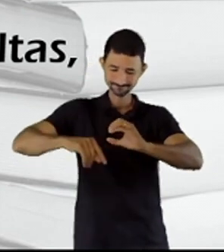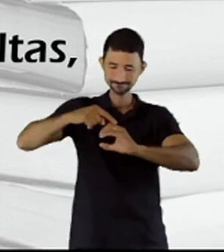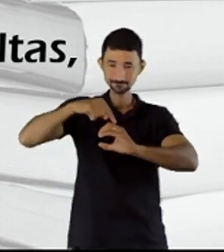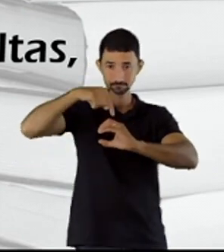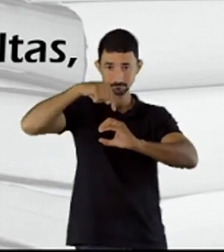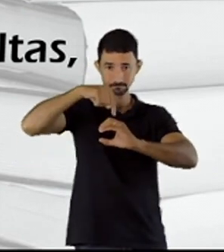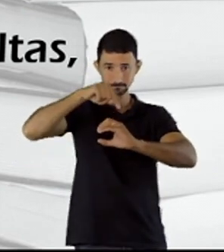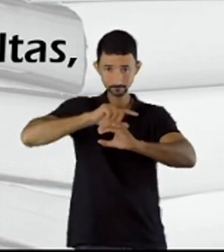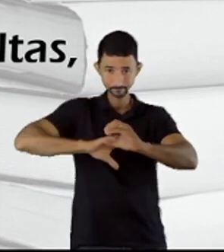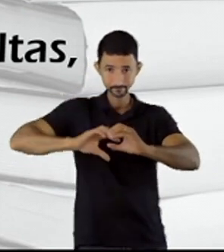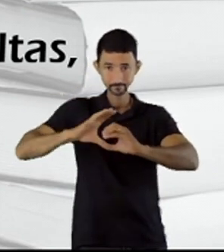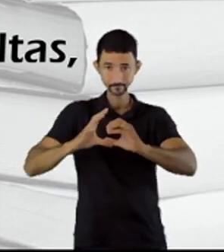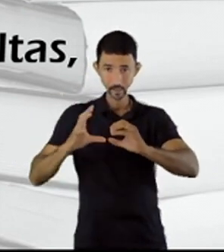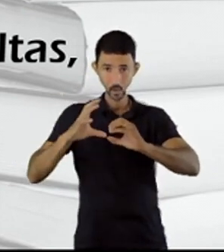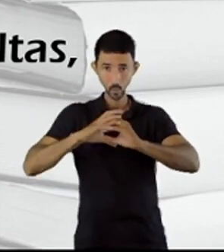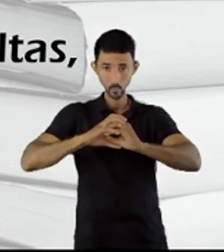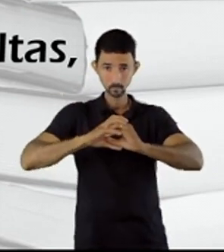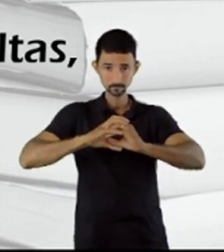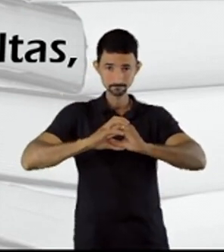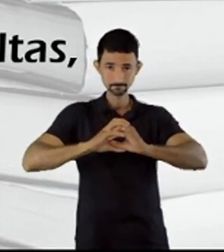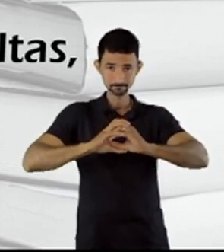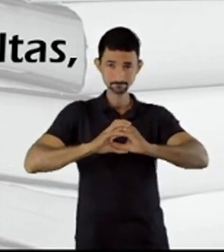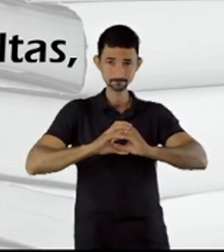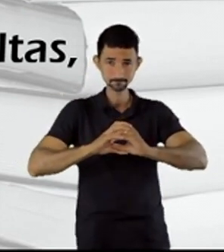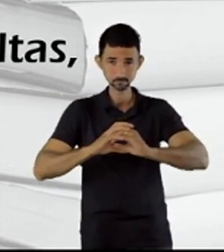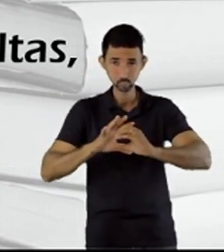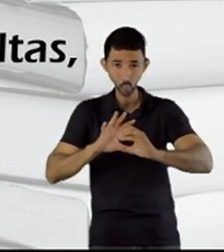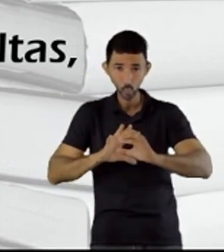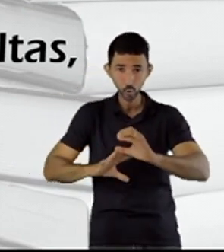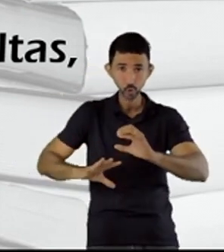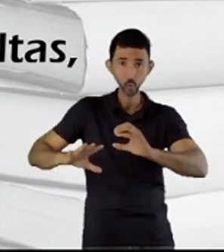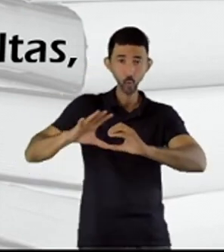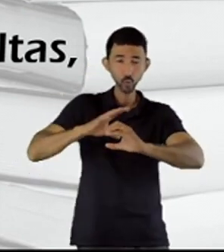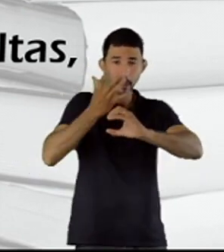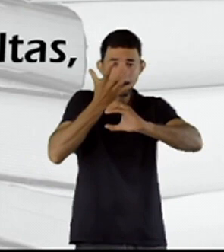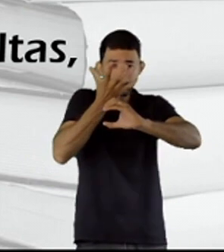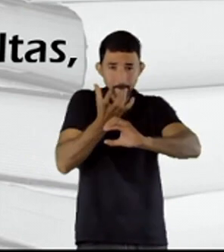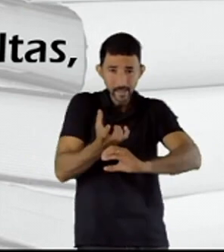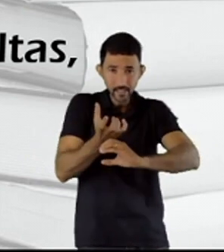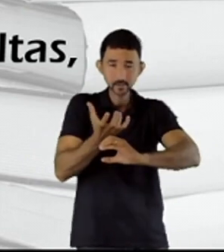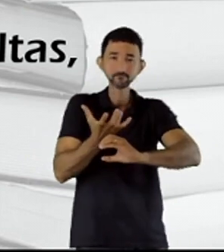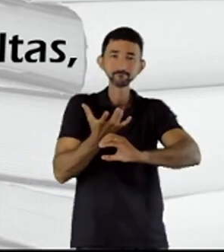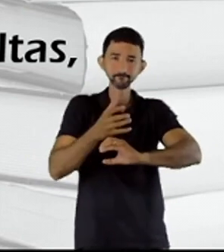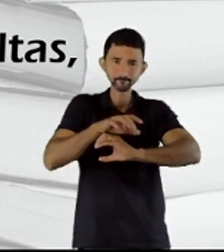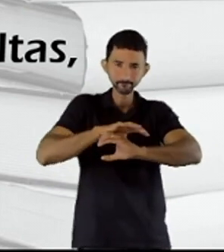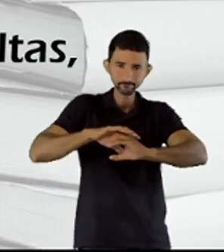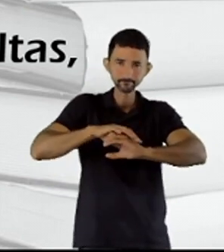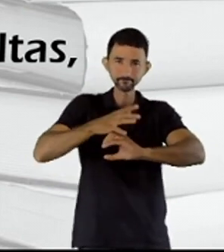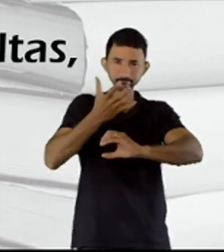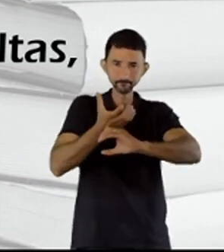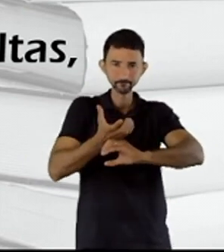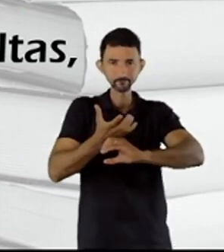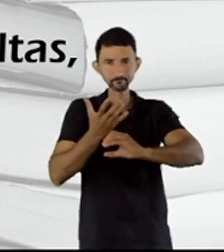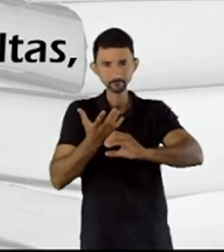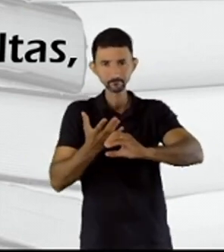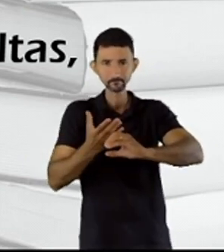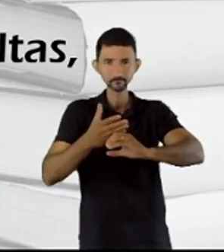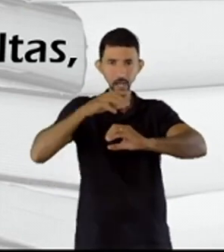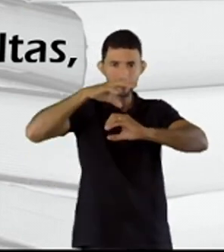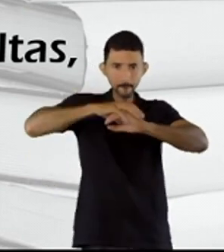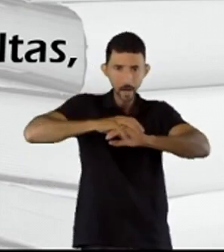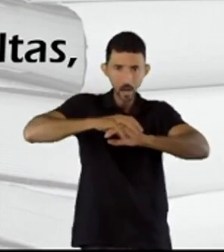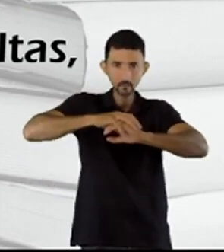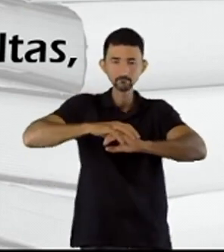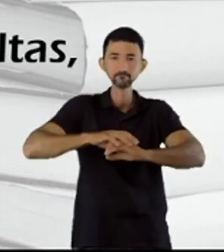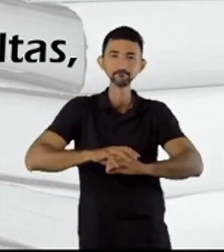Terra, ele concentra 1/3 de todo o peso que a Terra tem, basicamente, né? A massa da